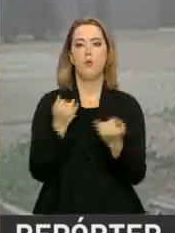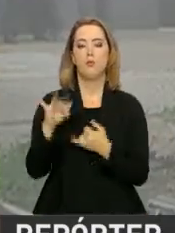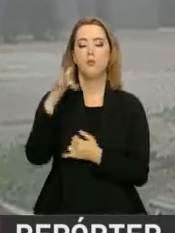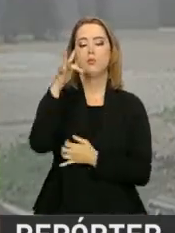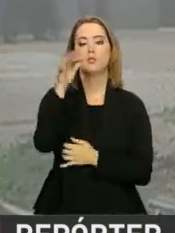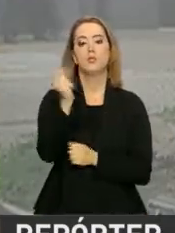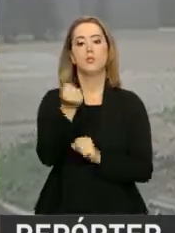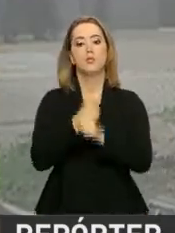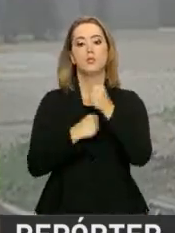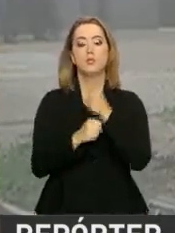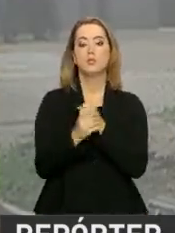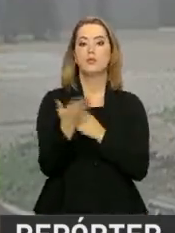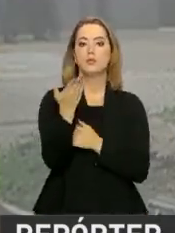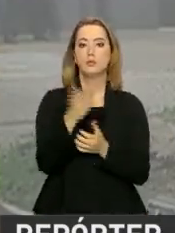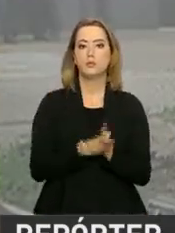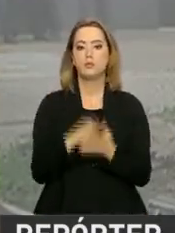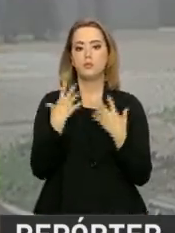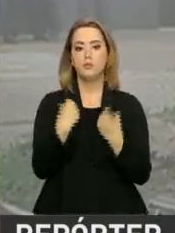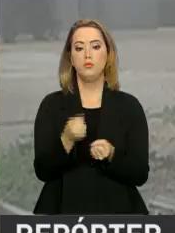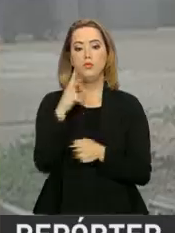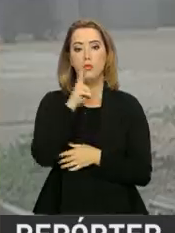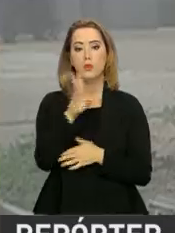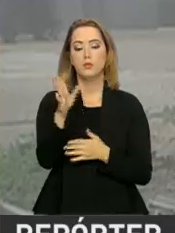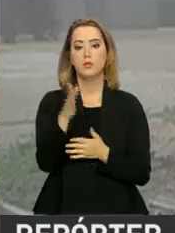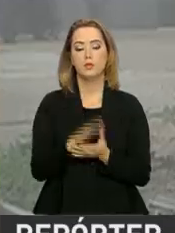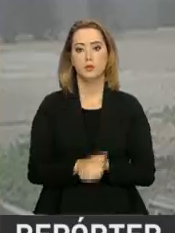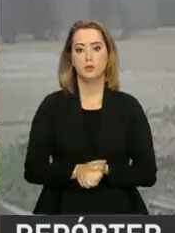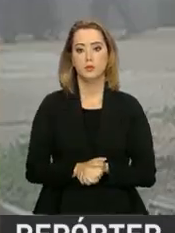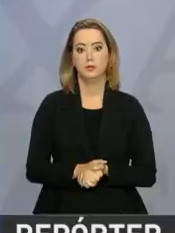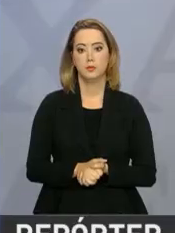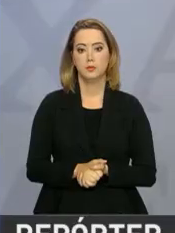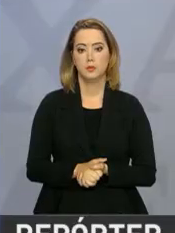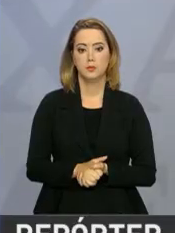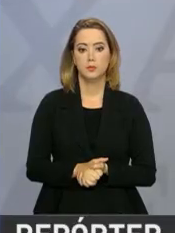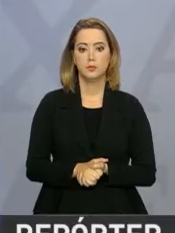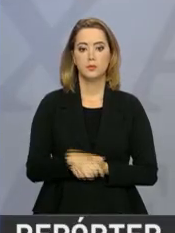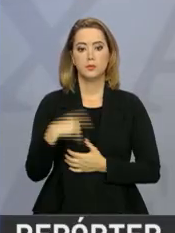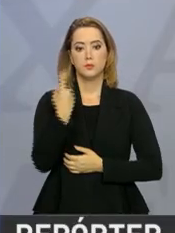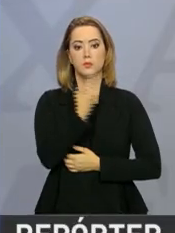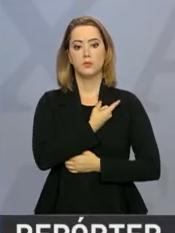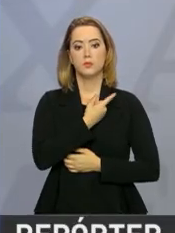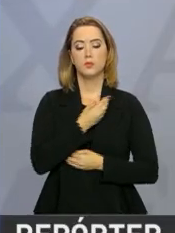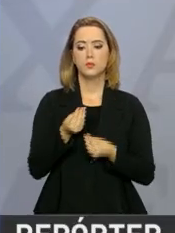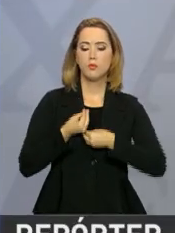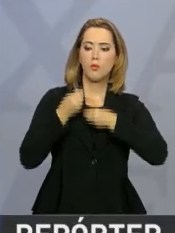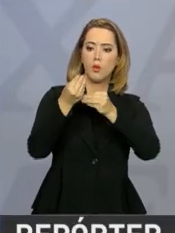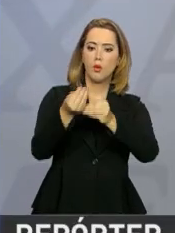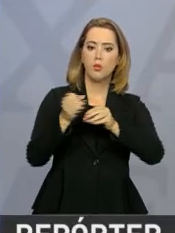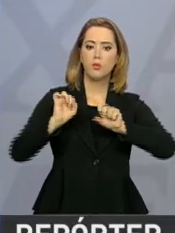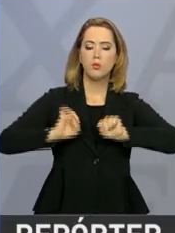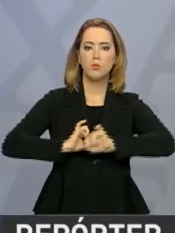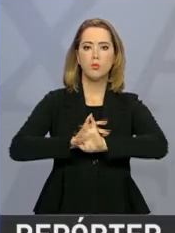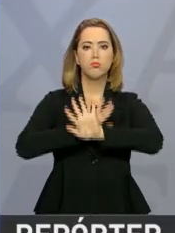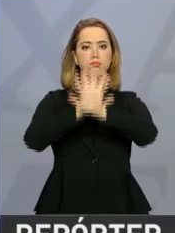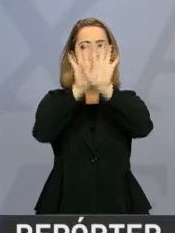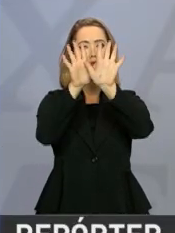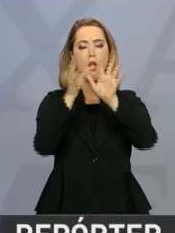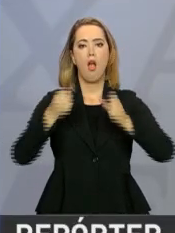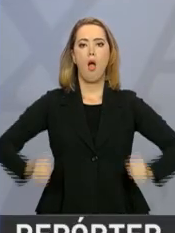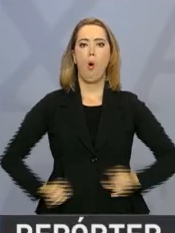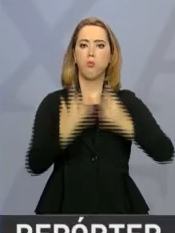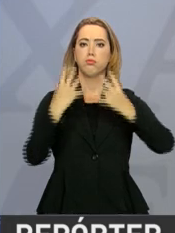ano anterior. Vamos conferir agora um trecho do discurso. Nós demos transparência aos gastos